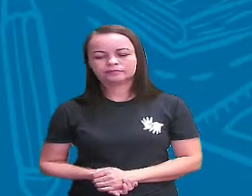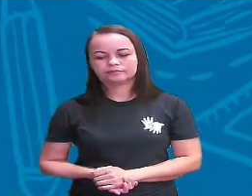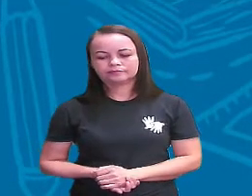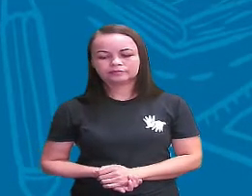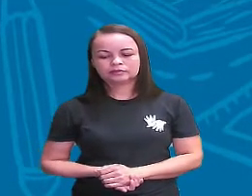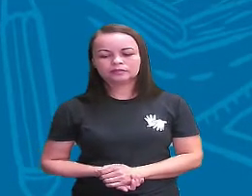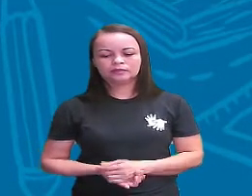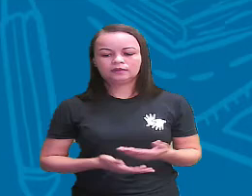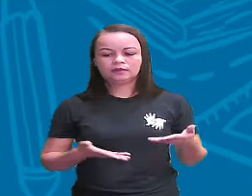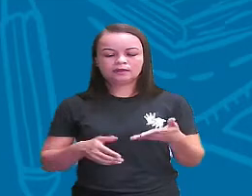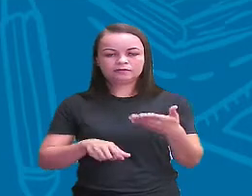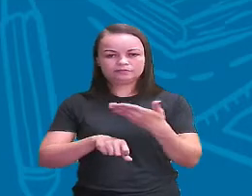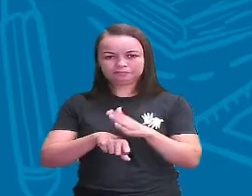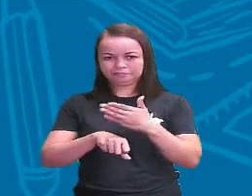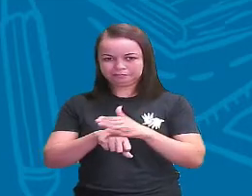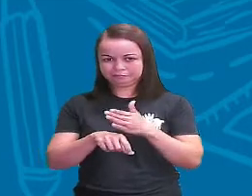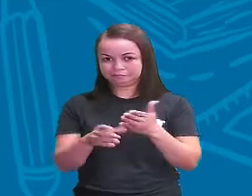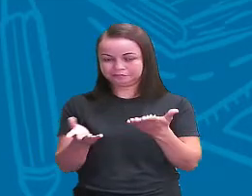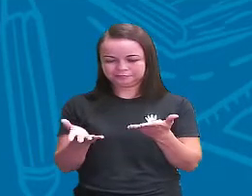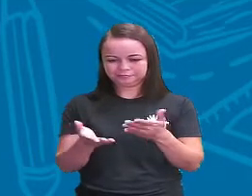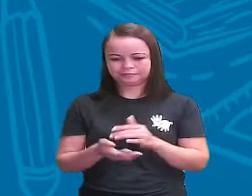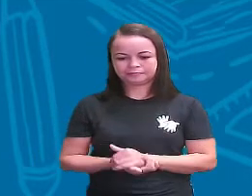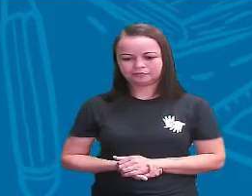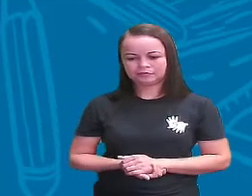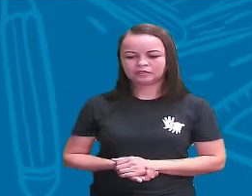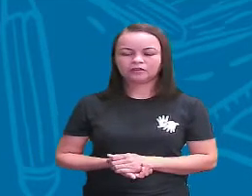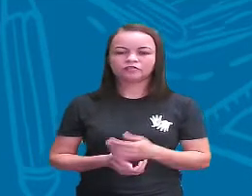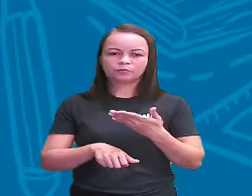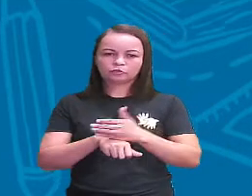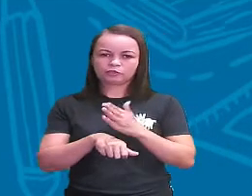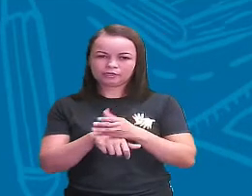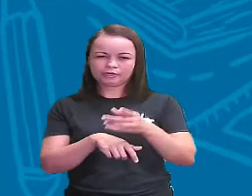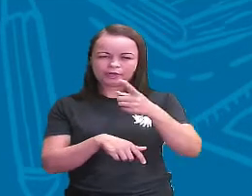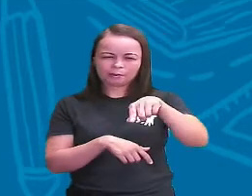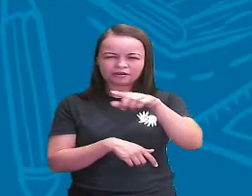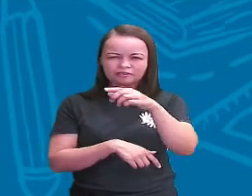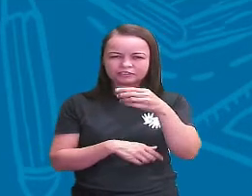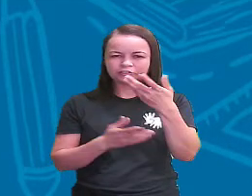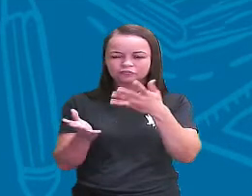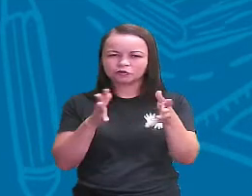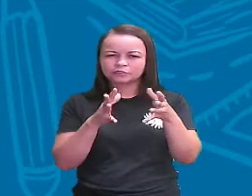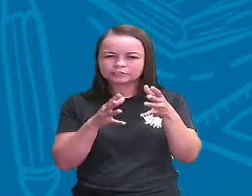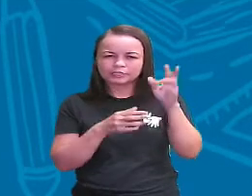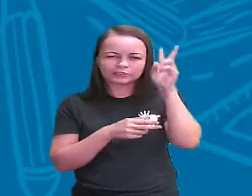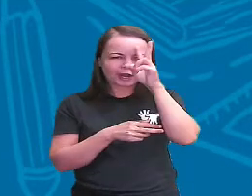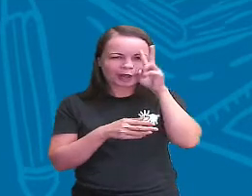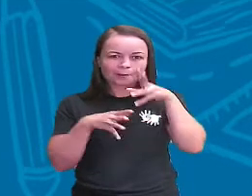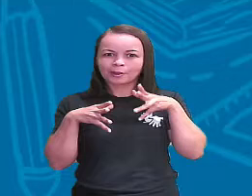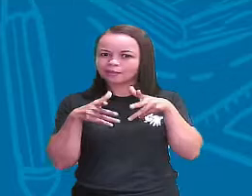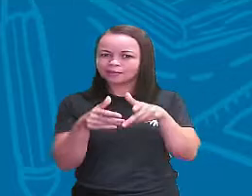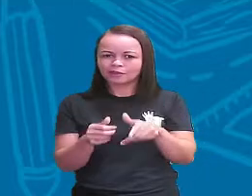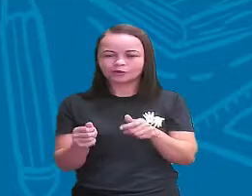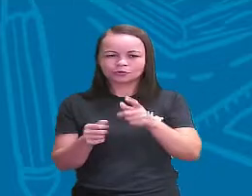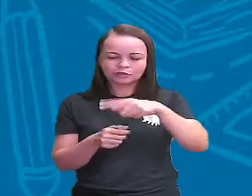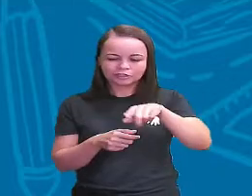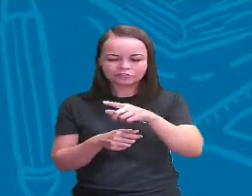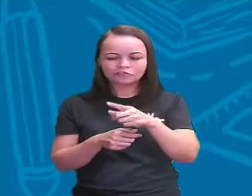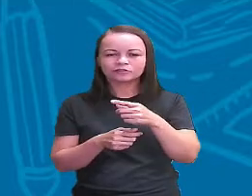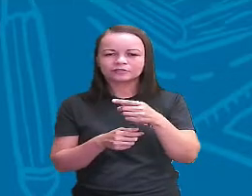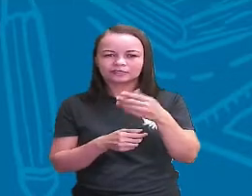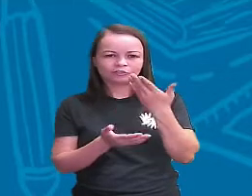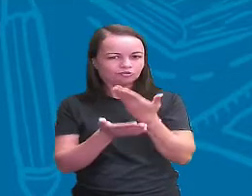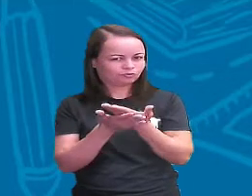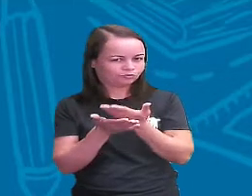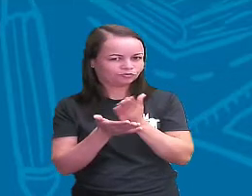Então, aqui a gente vai treinar, tá? Vamos treinar isso aqui para ver se tá bem amarradinho aí na cabecinha de